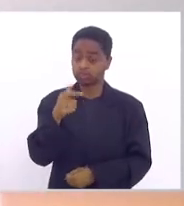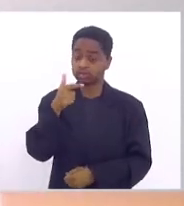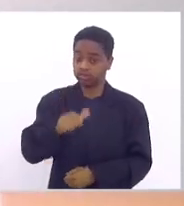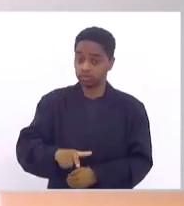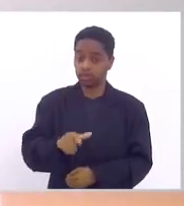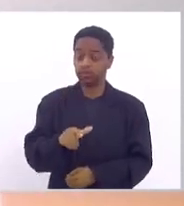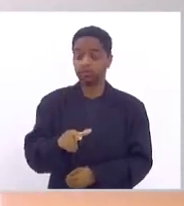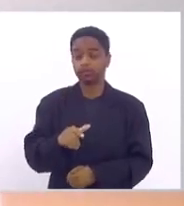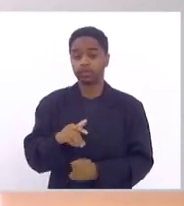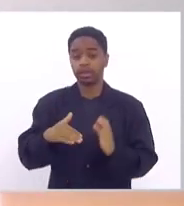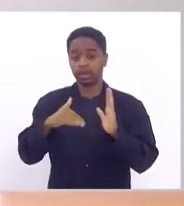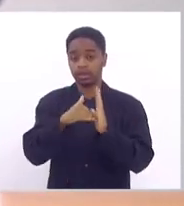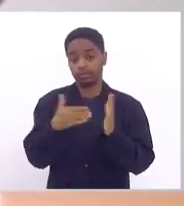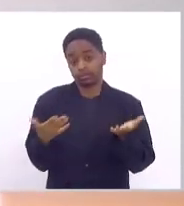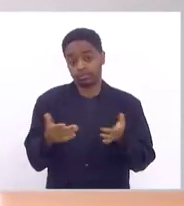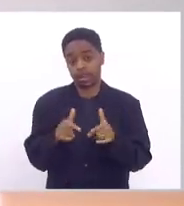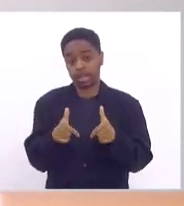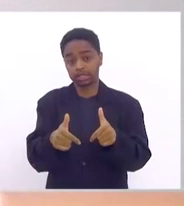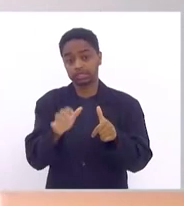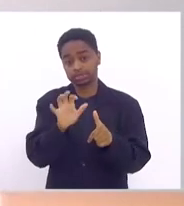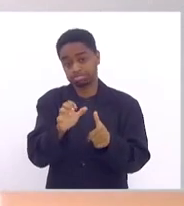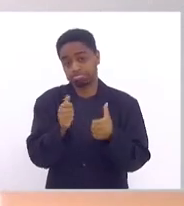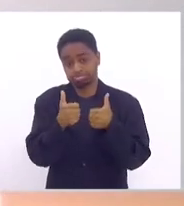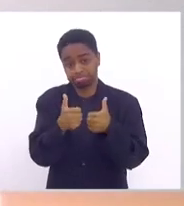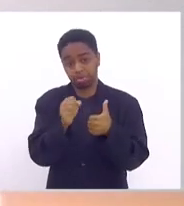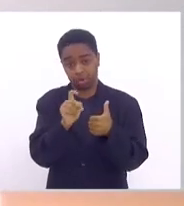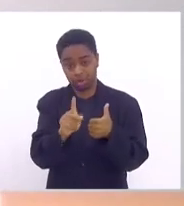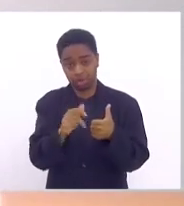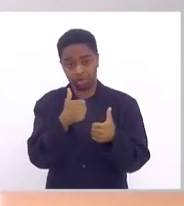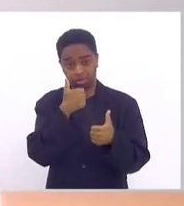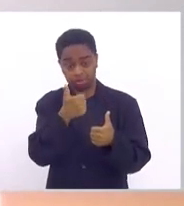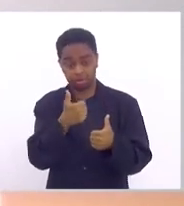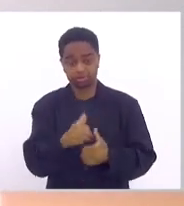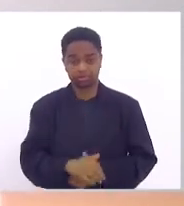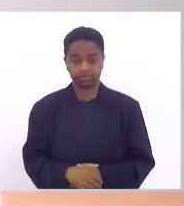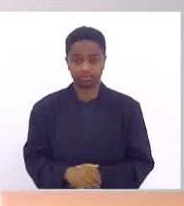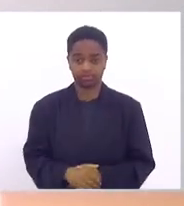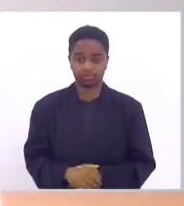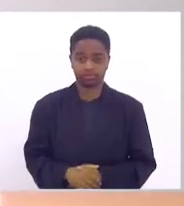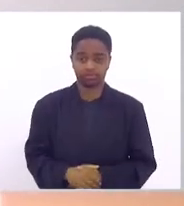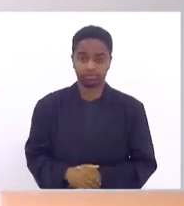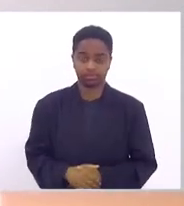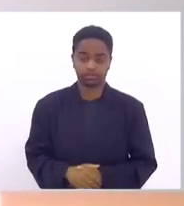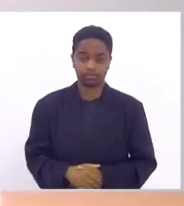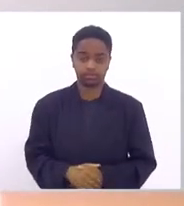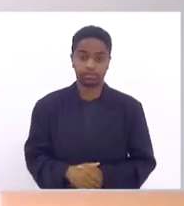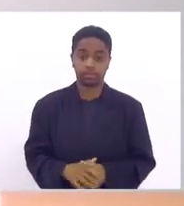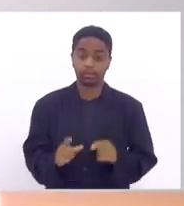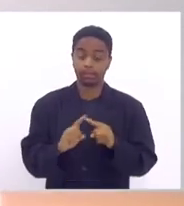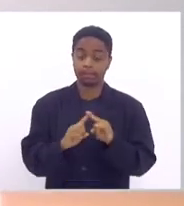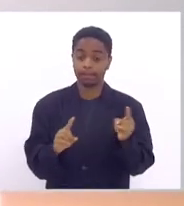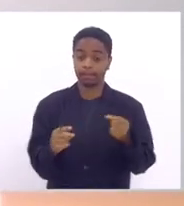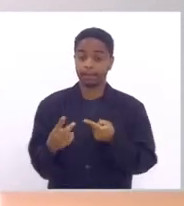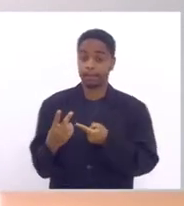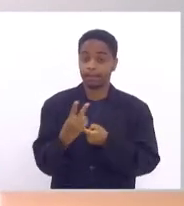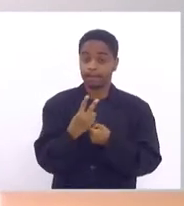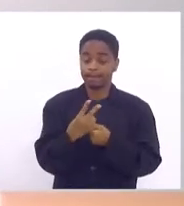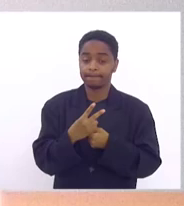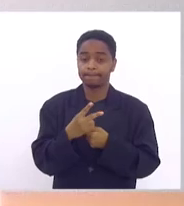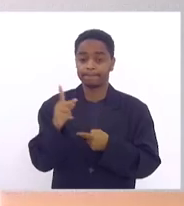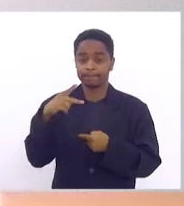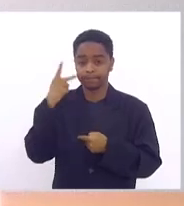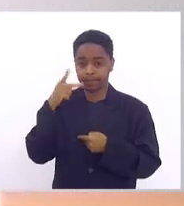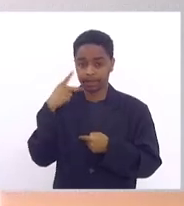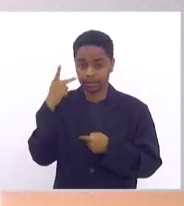deputados que o fez ótimo tá bom não nada contra a imunidade parlamentar material a